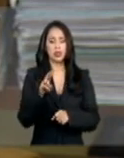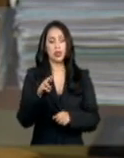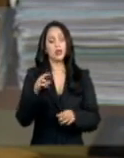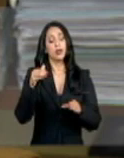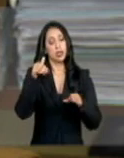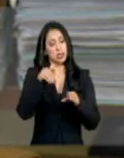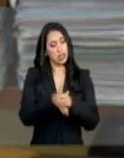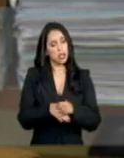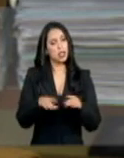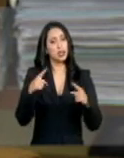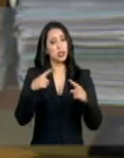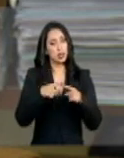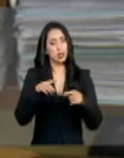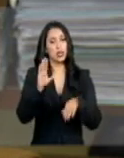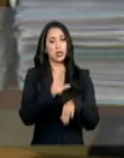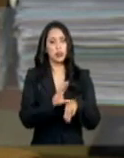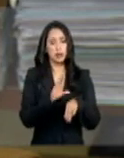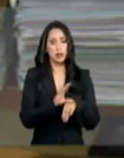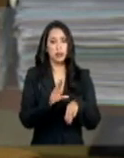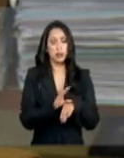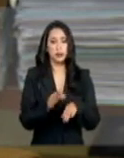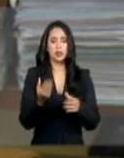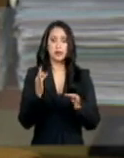de jurisdição